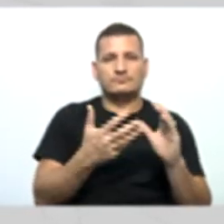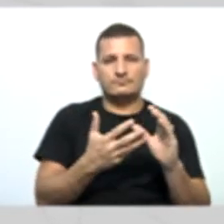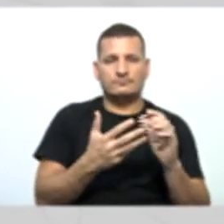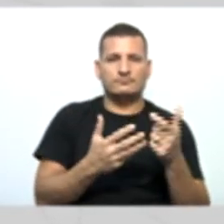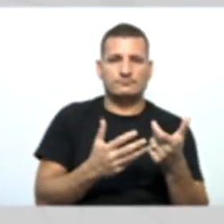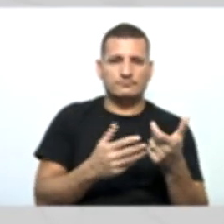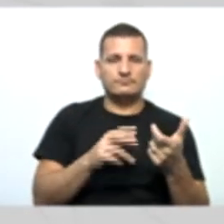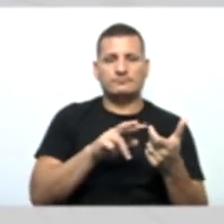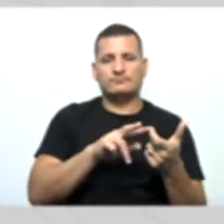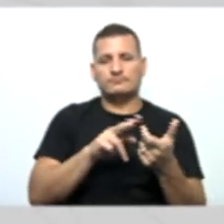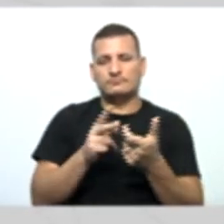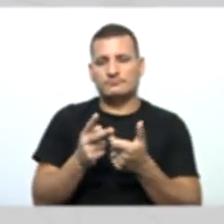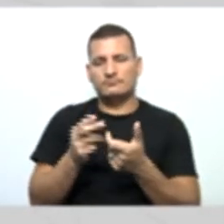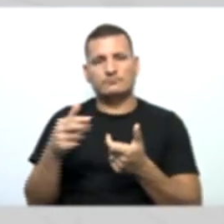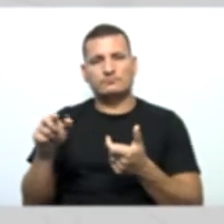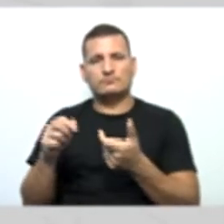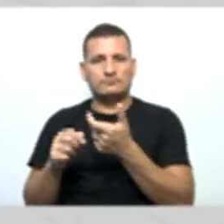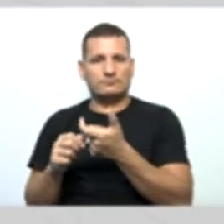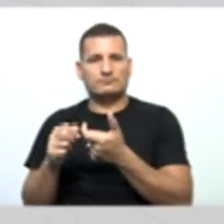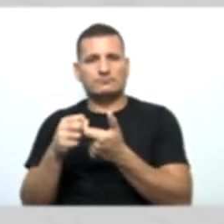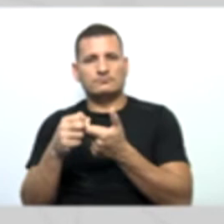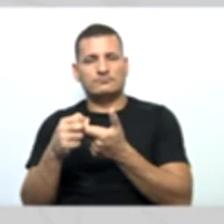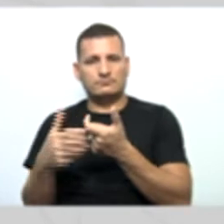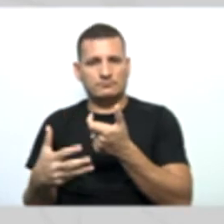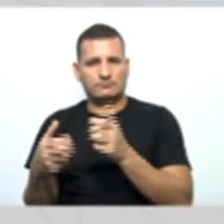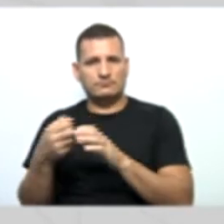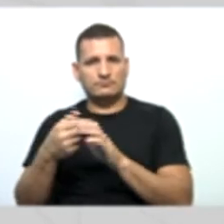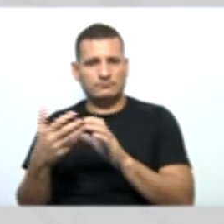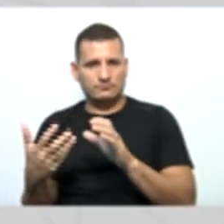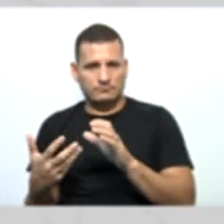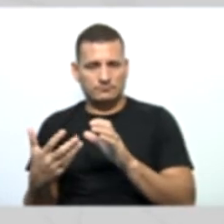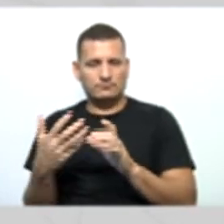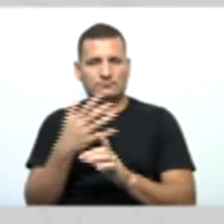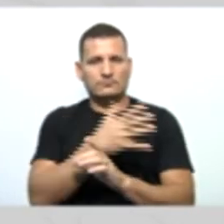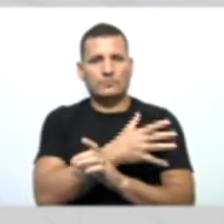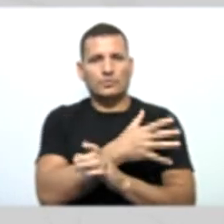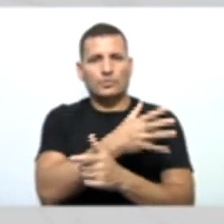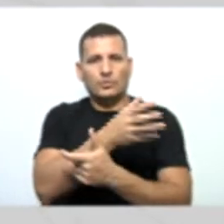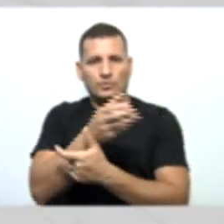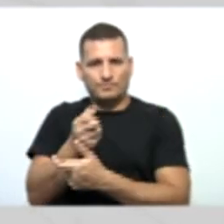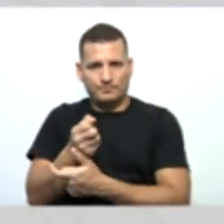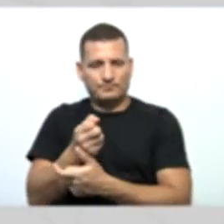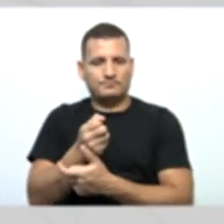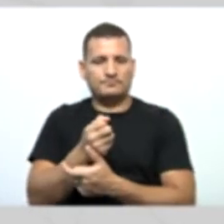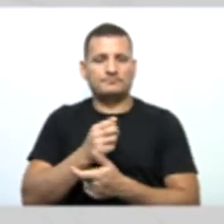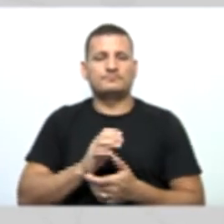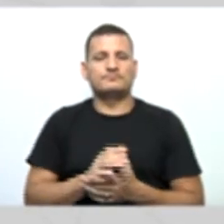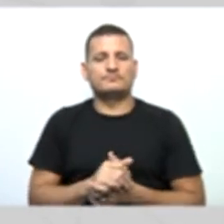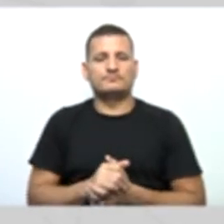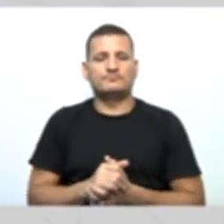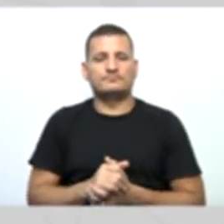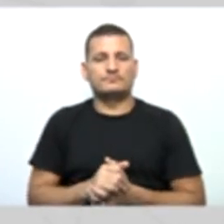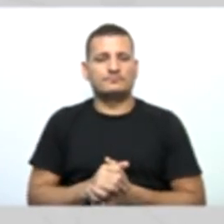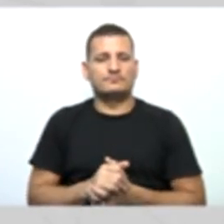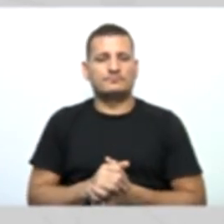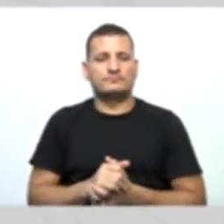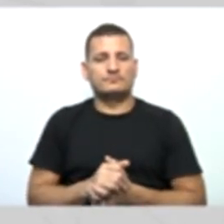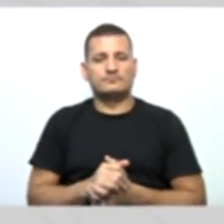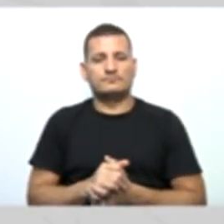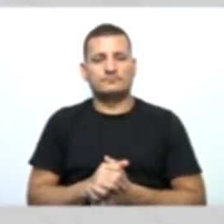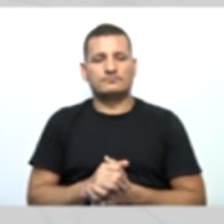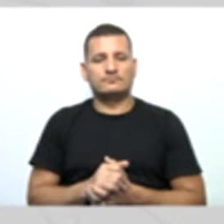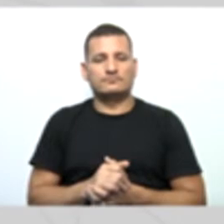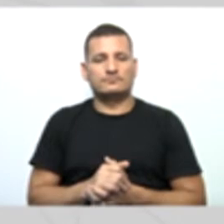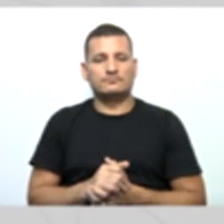comportamentos comuns a um conjunto de objetos pode ser abstraído em uma fase, certo? Então assim,